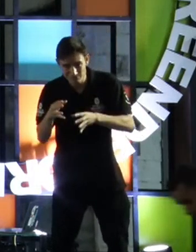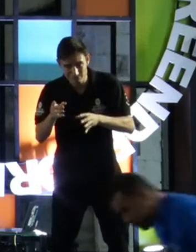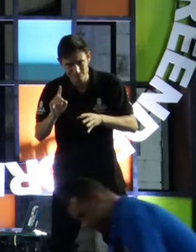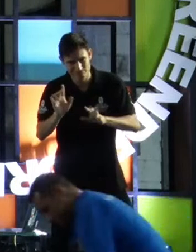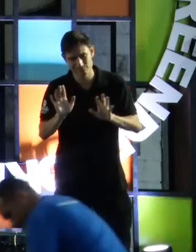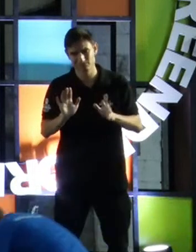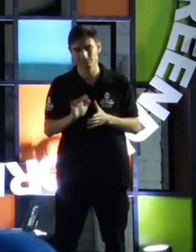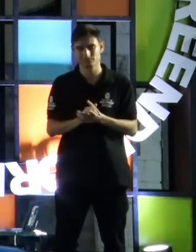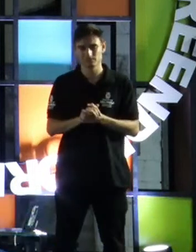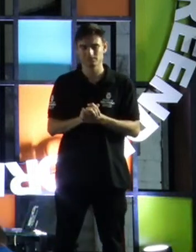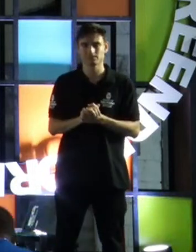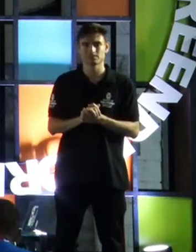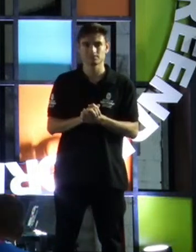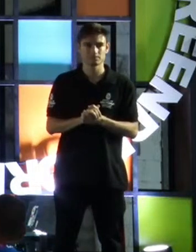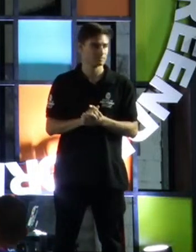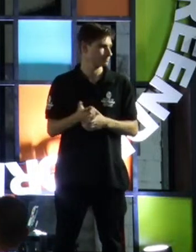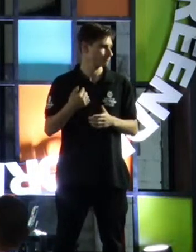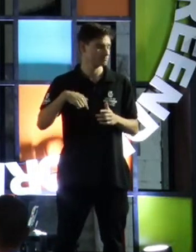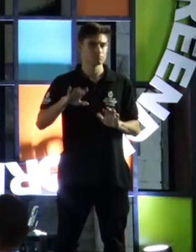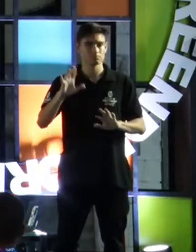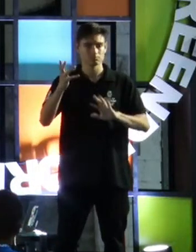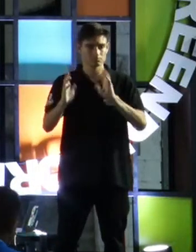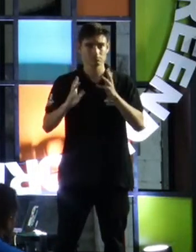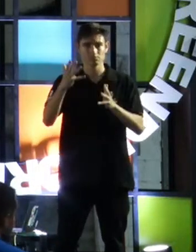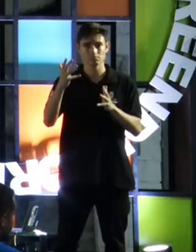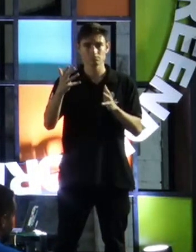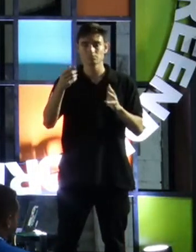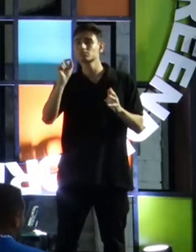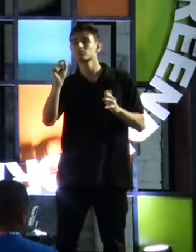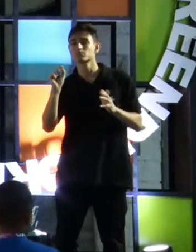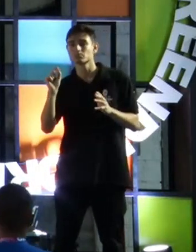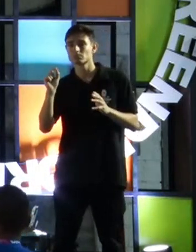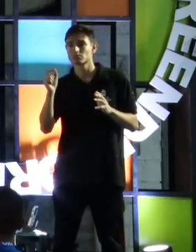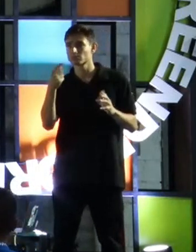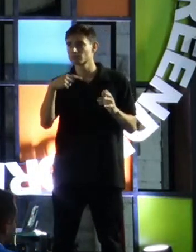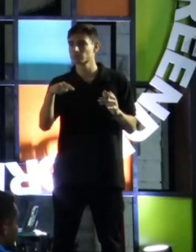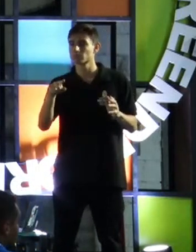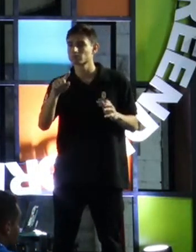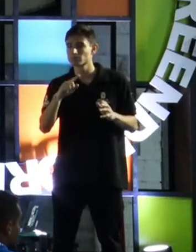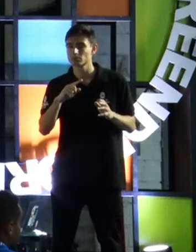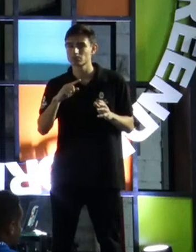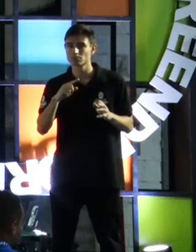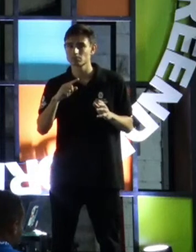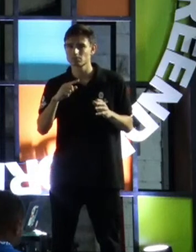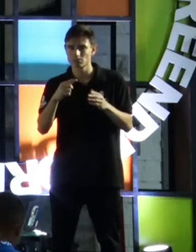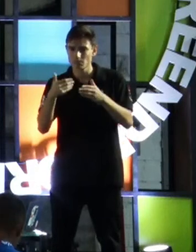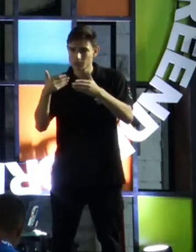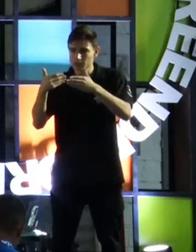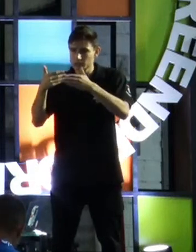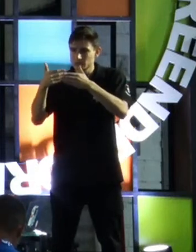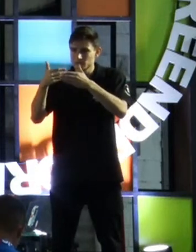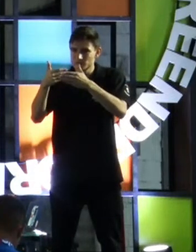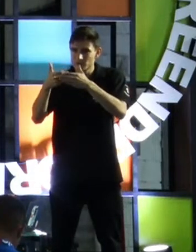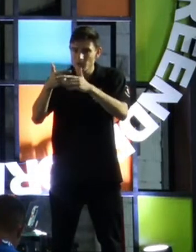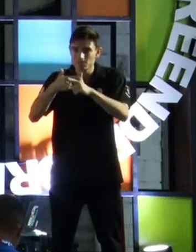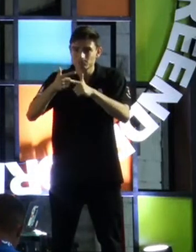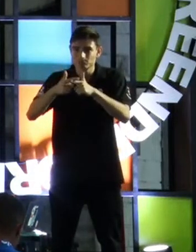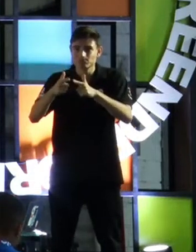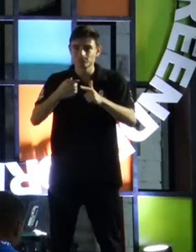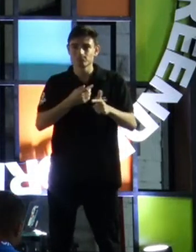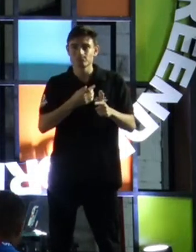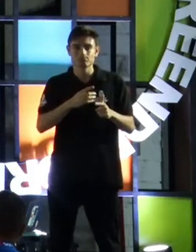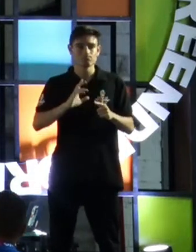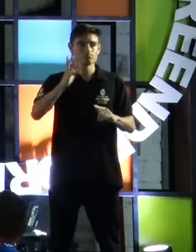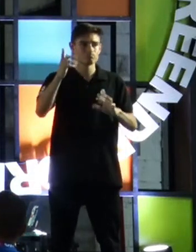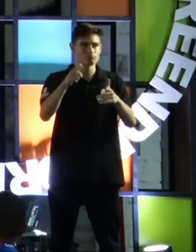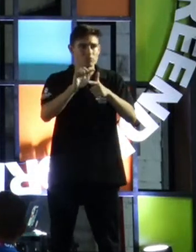Então, e a gente tem um problema nesse momento, que a gente está vivendo o fim dos problemas de conveniência. Os